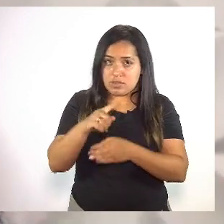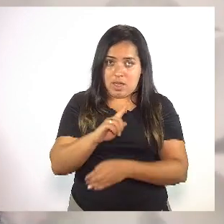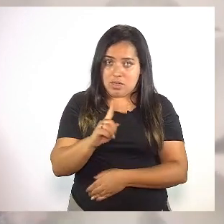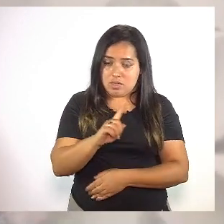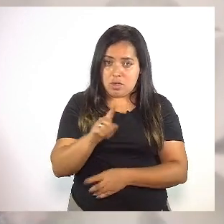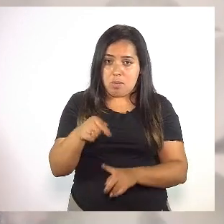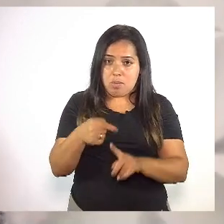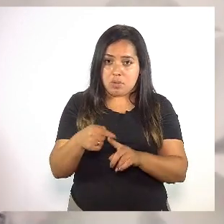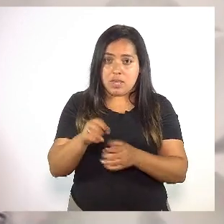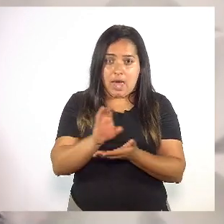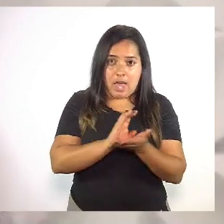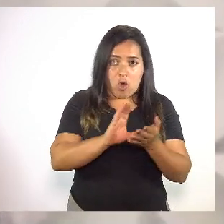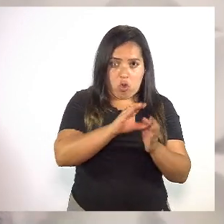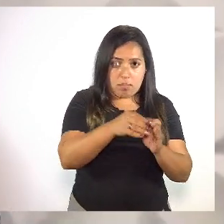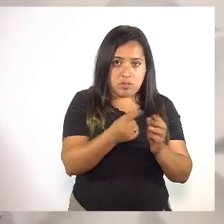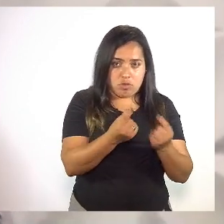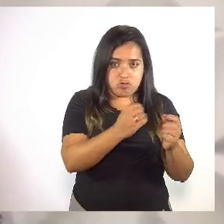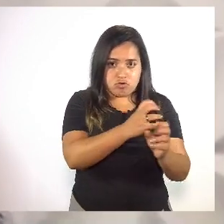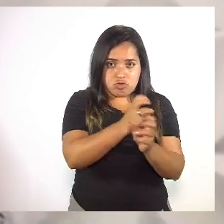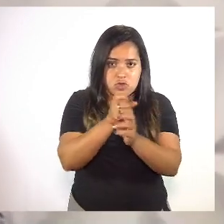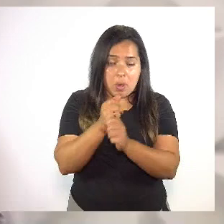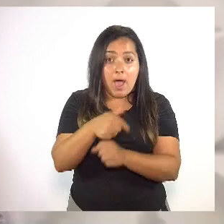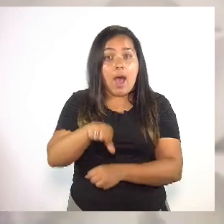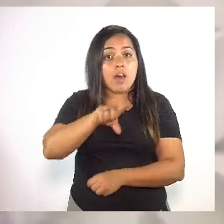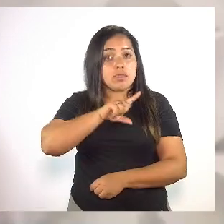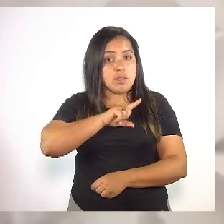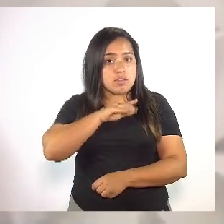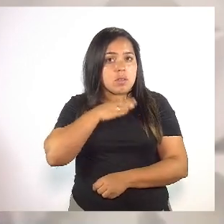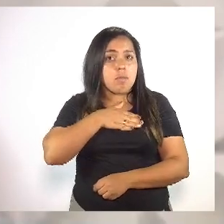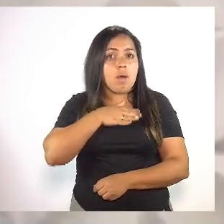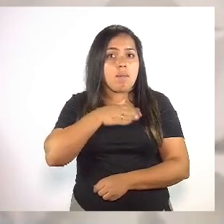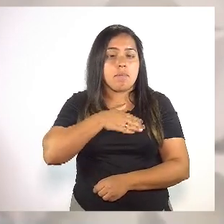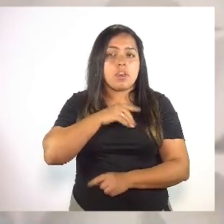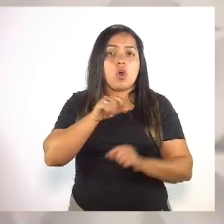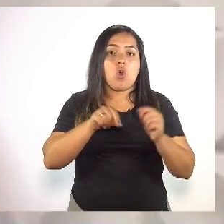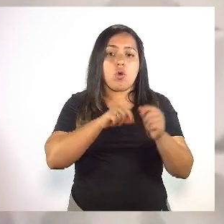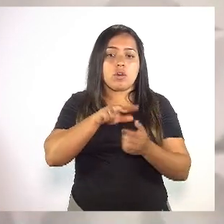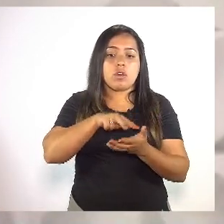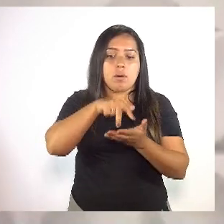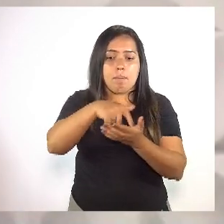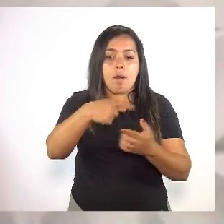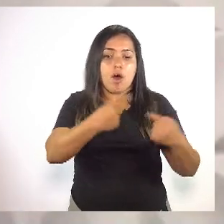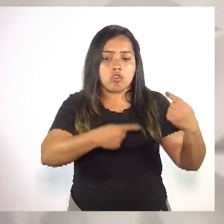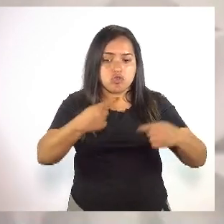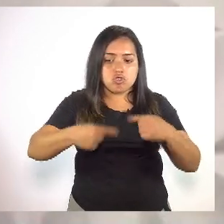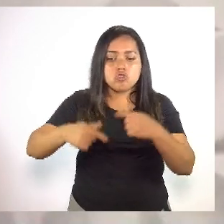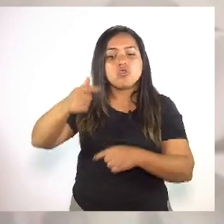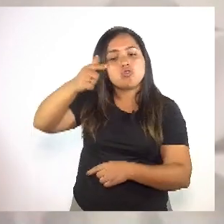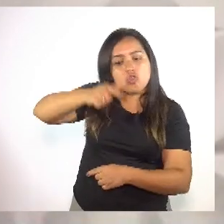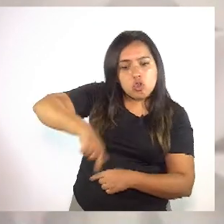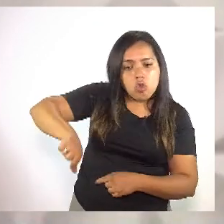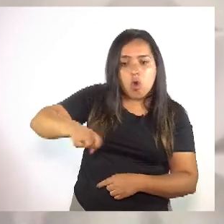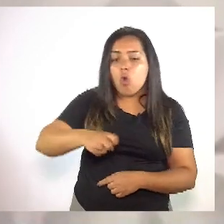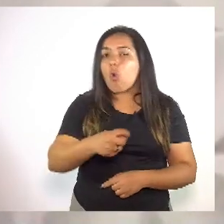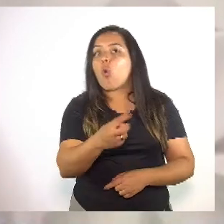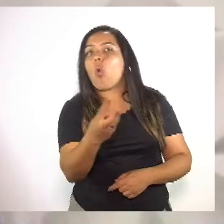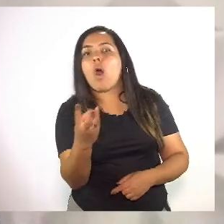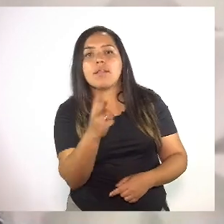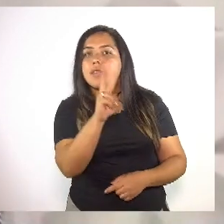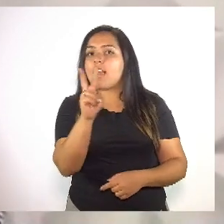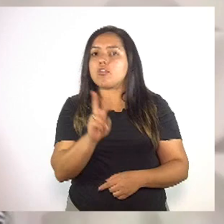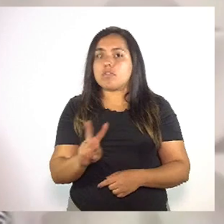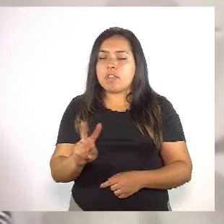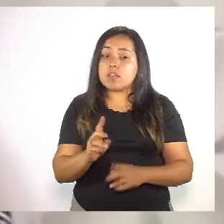da Comissão de Orçamento, antecipo aqui e vou estar discutindo novamente, quantas vezes me